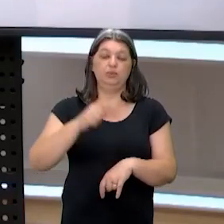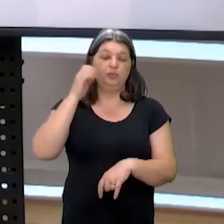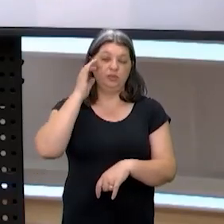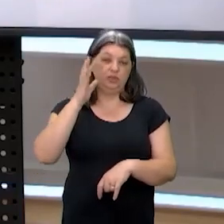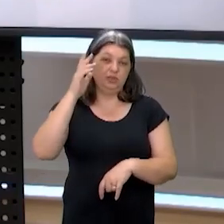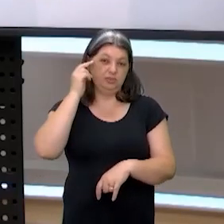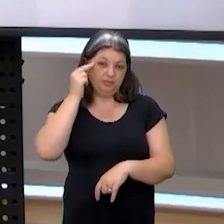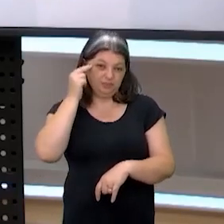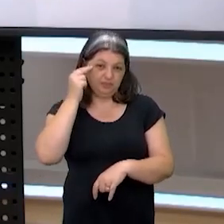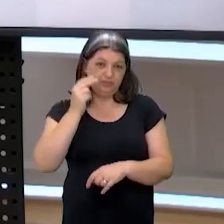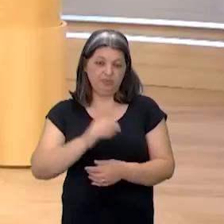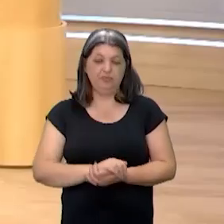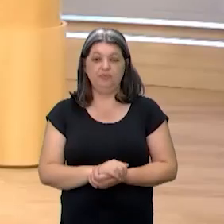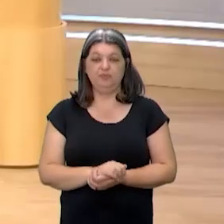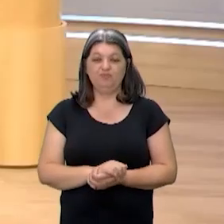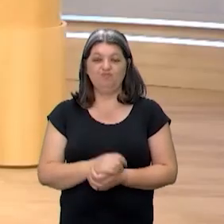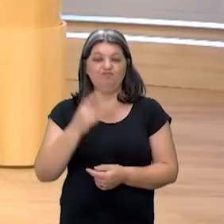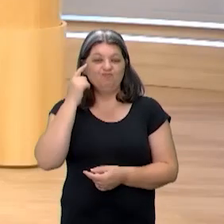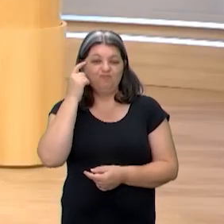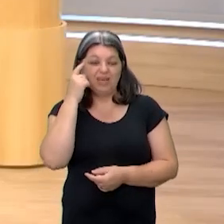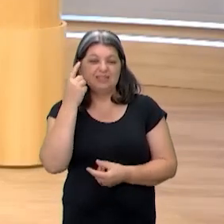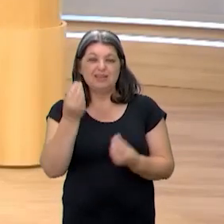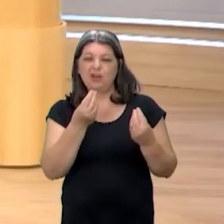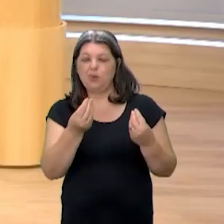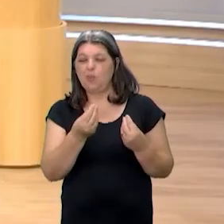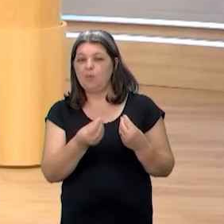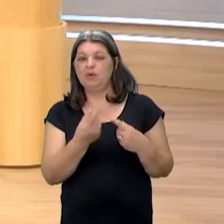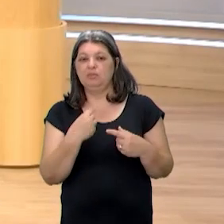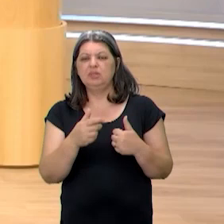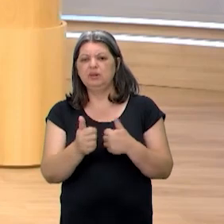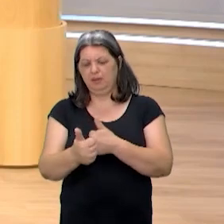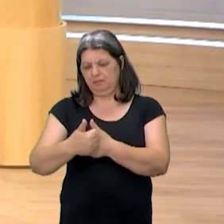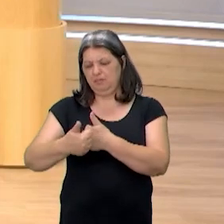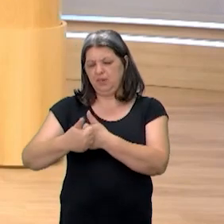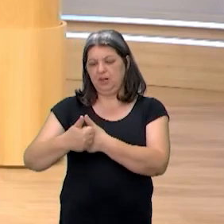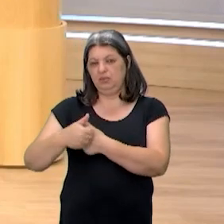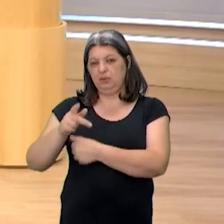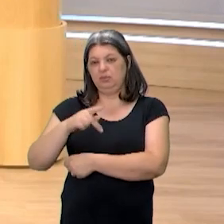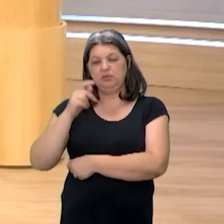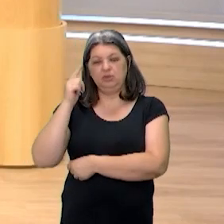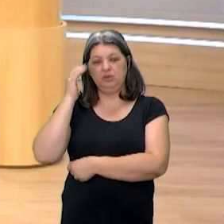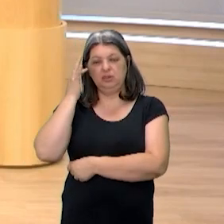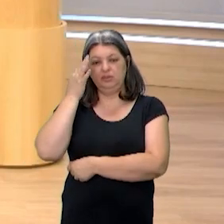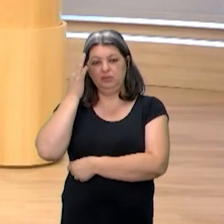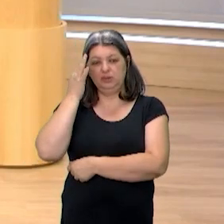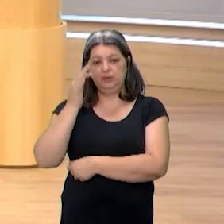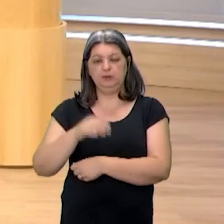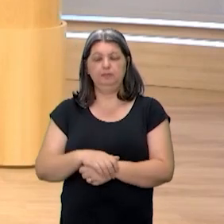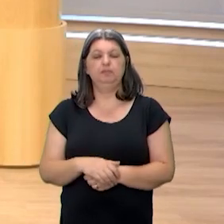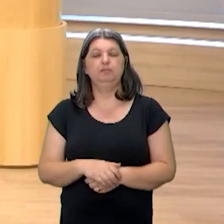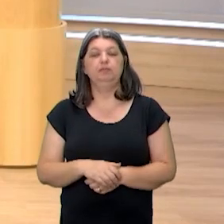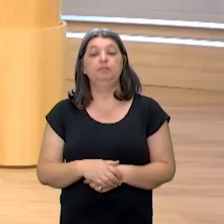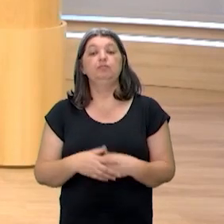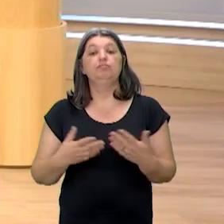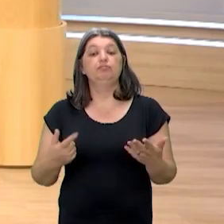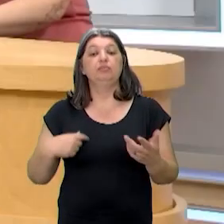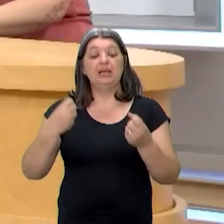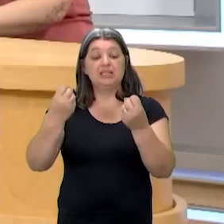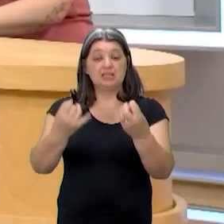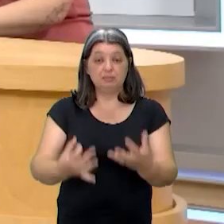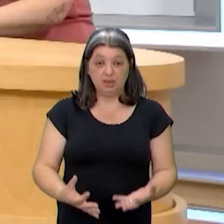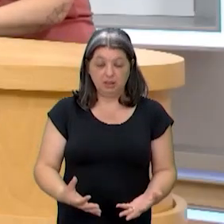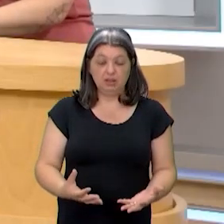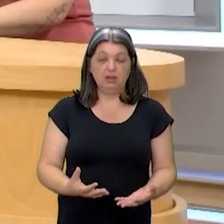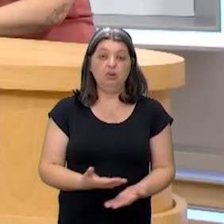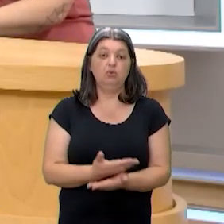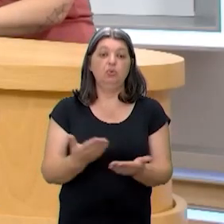Momento cabeção. Momento cabeção. Aí eu fico mais pertinho da Mafê. Mafê, explica pra